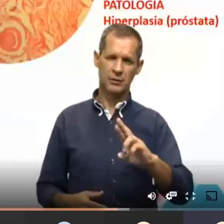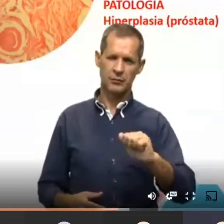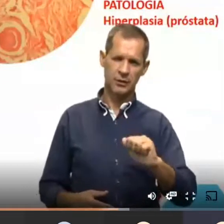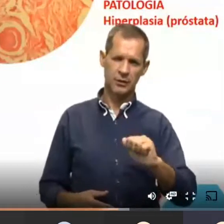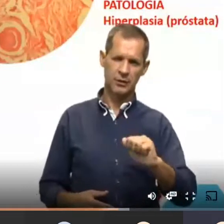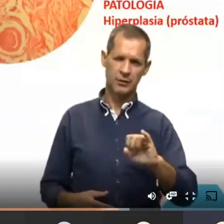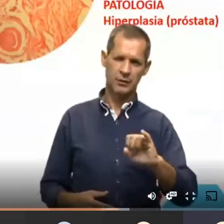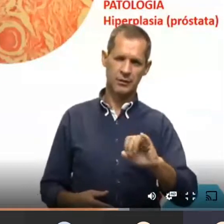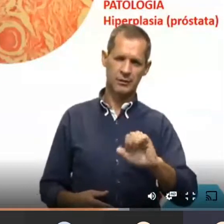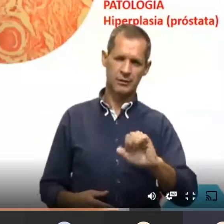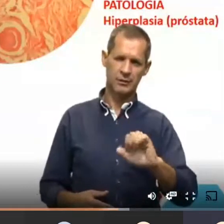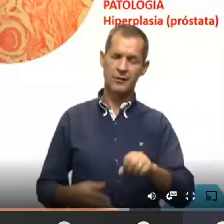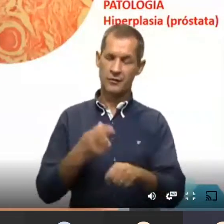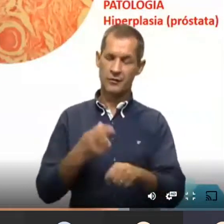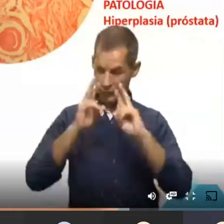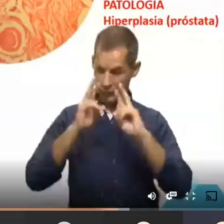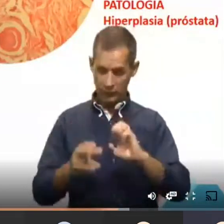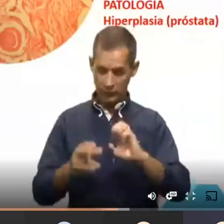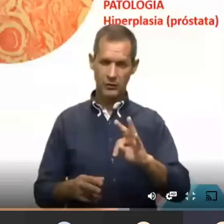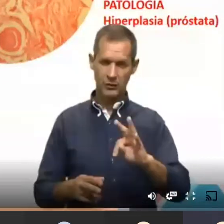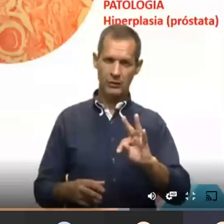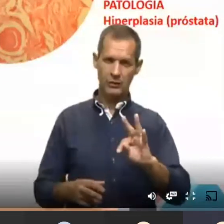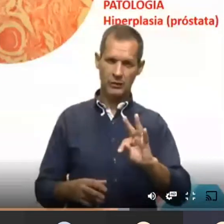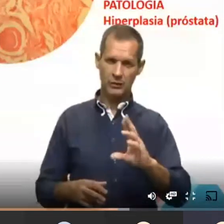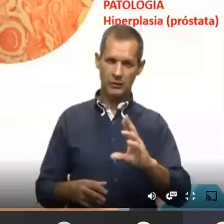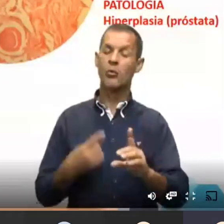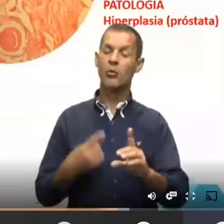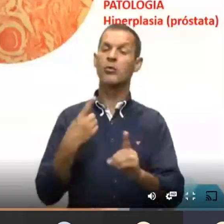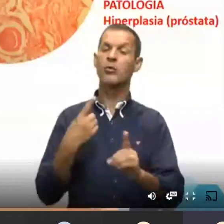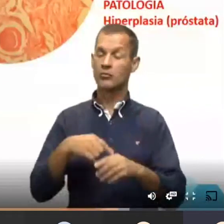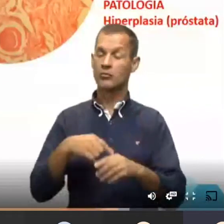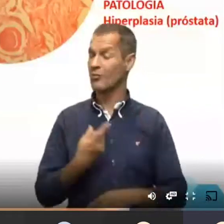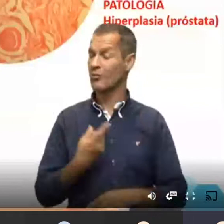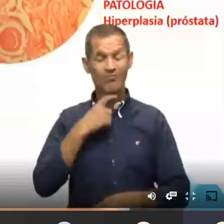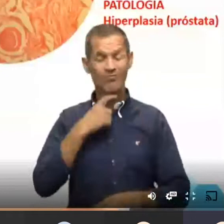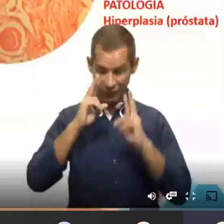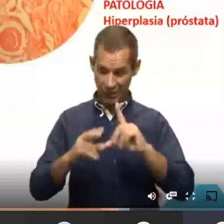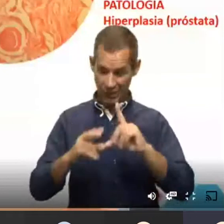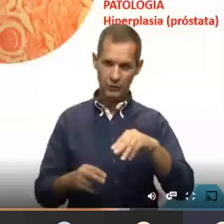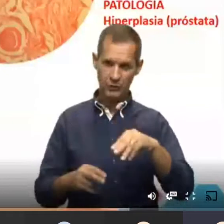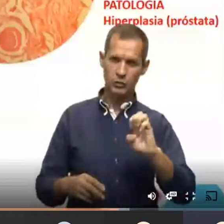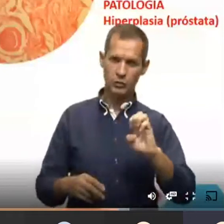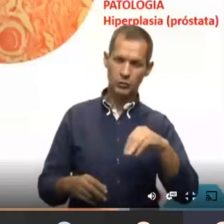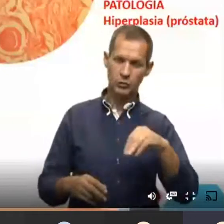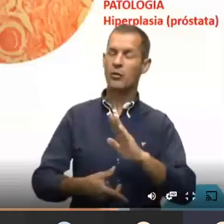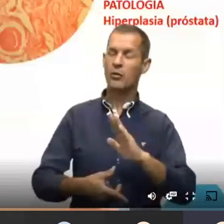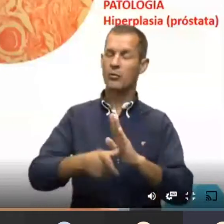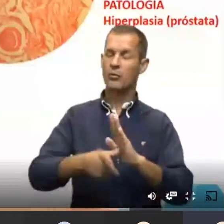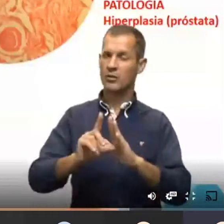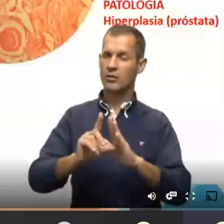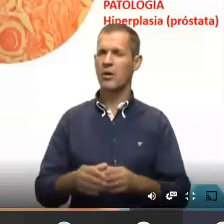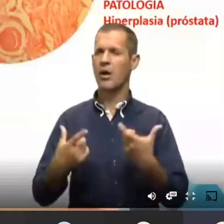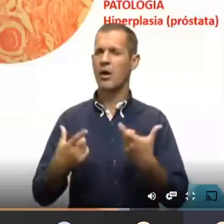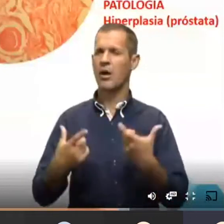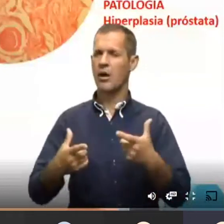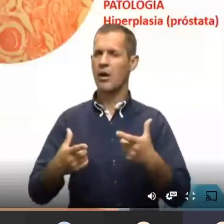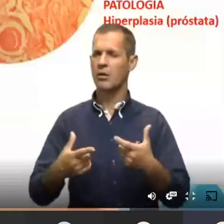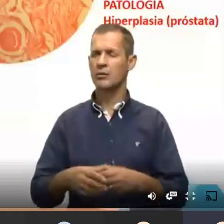próstata, olha o estroma como ele está, né? Olha aqui, a gente não consegue ver tanto lúmen quanto a gente vê nessa